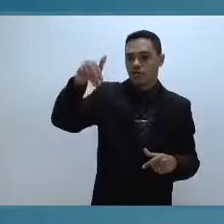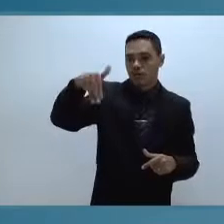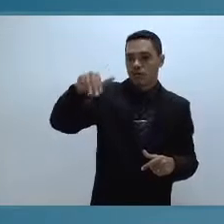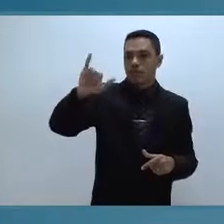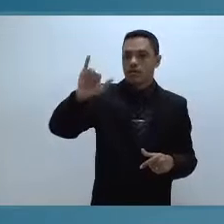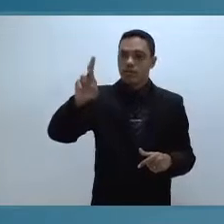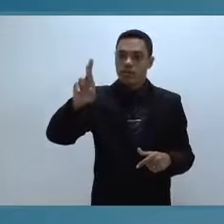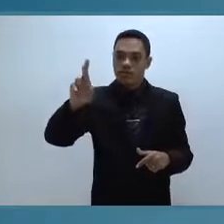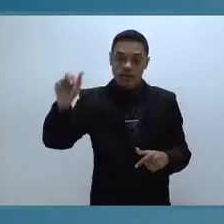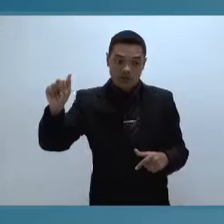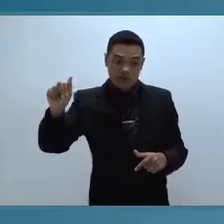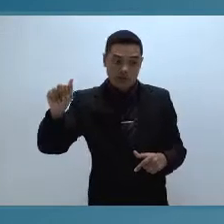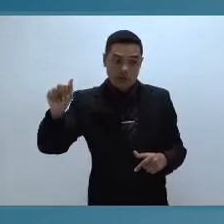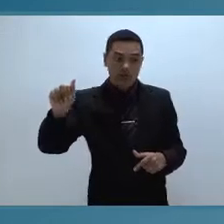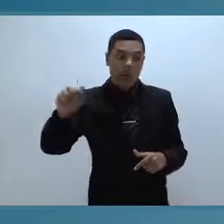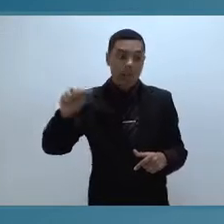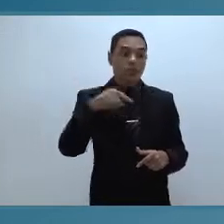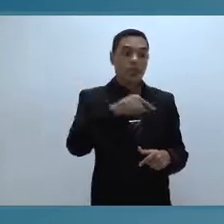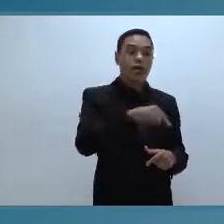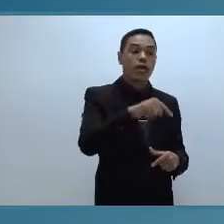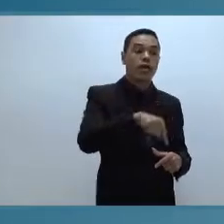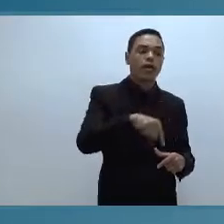que trabalha, tem